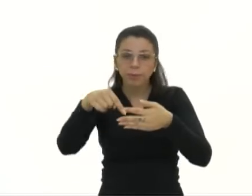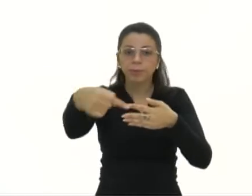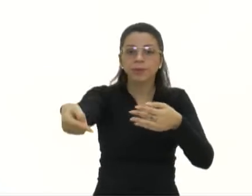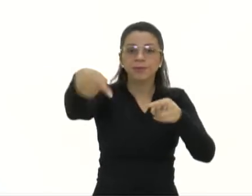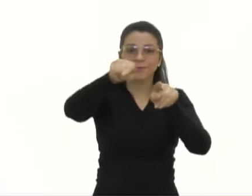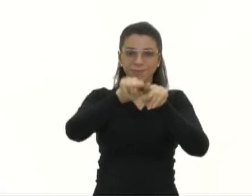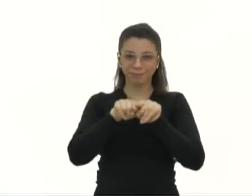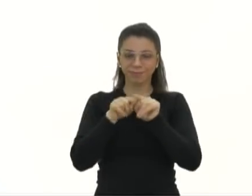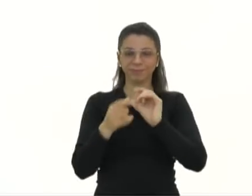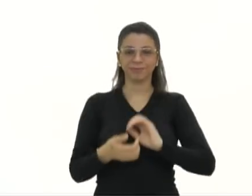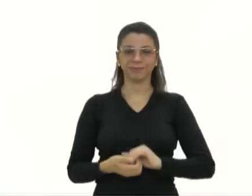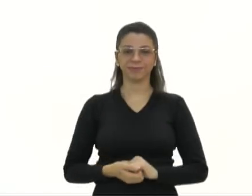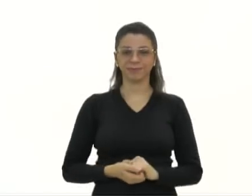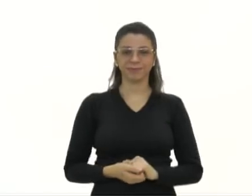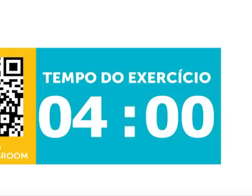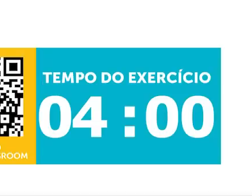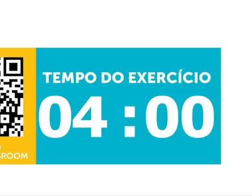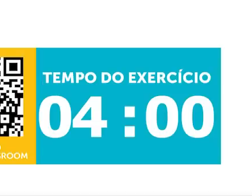volto.